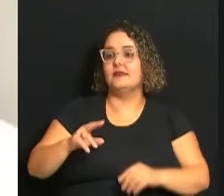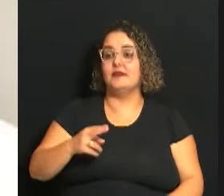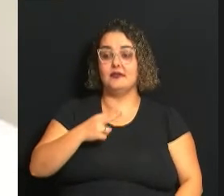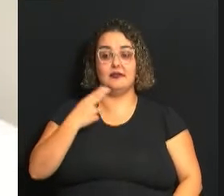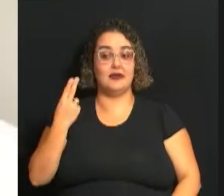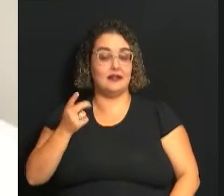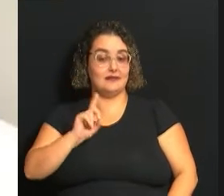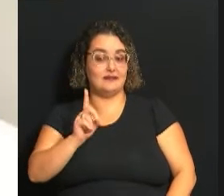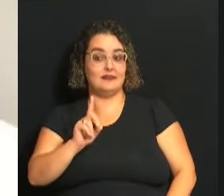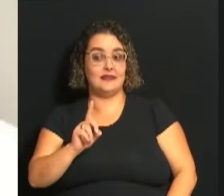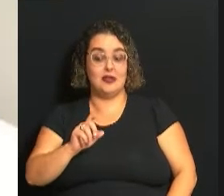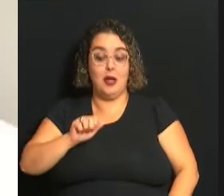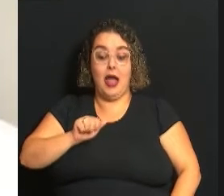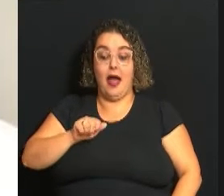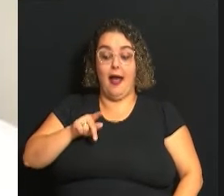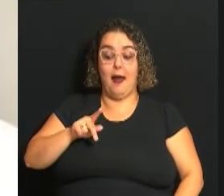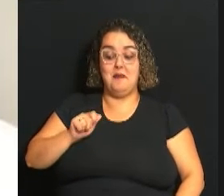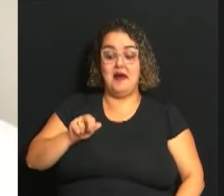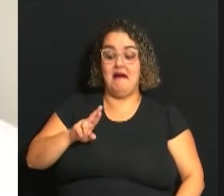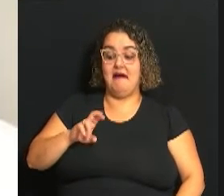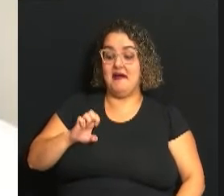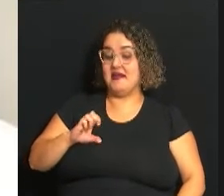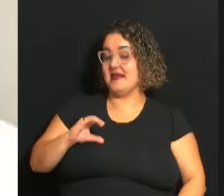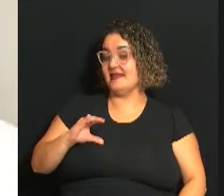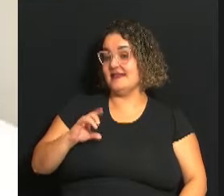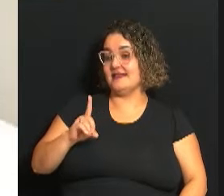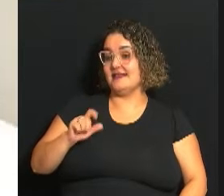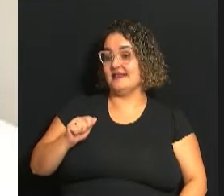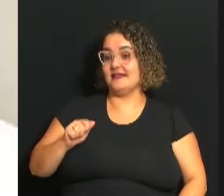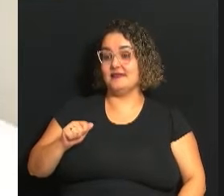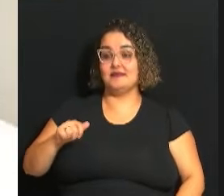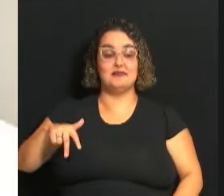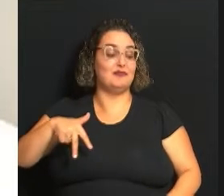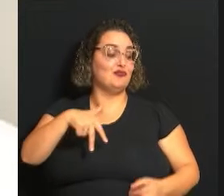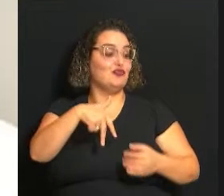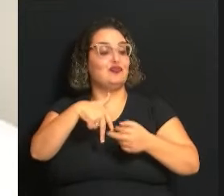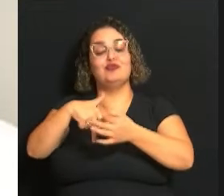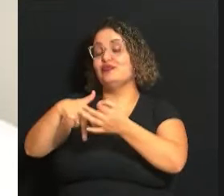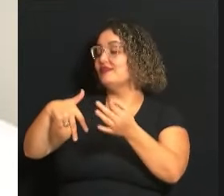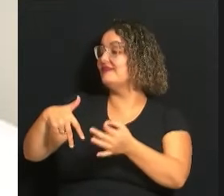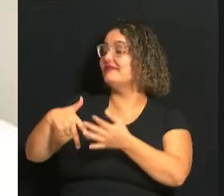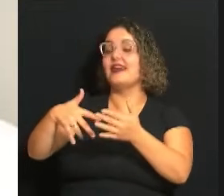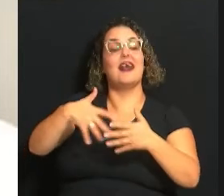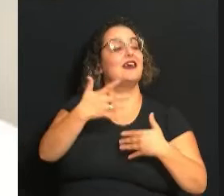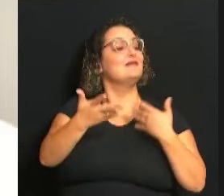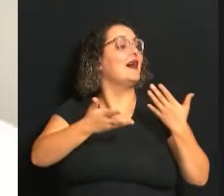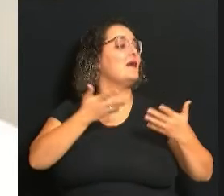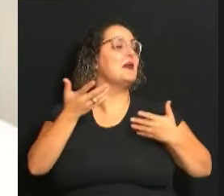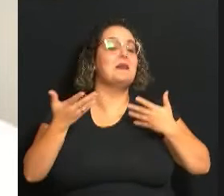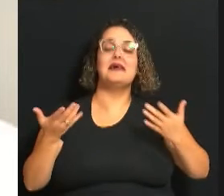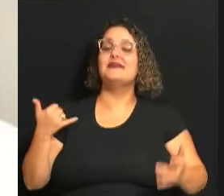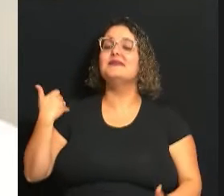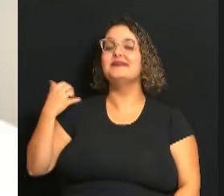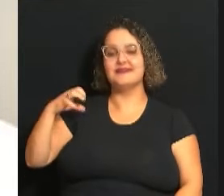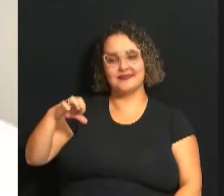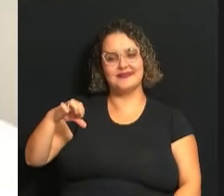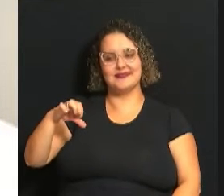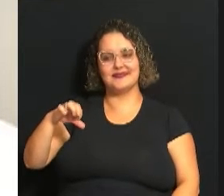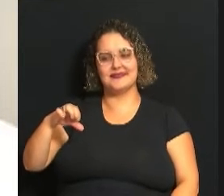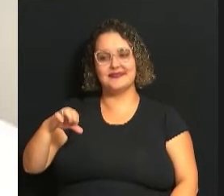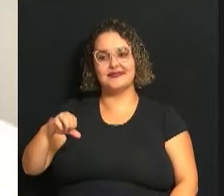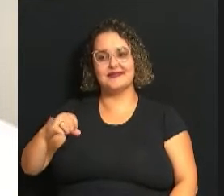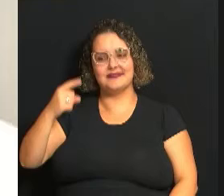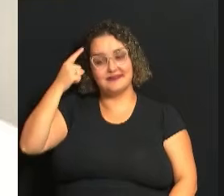ser Aparecida. Sempre gostei de estar em volta de pessoas. Aos 9 anos eu, né, descobri a